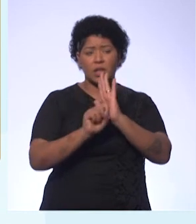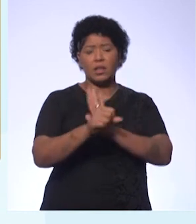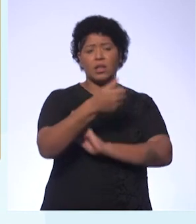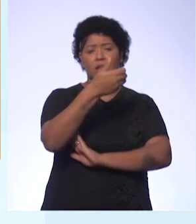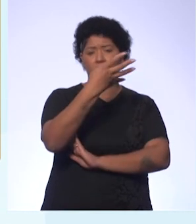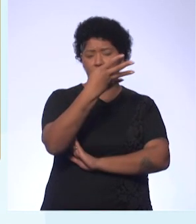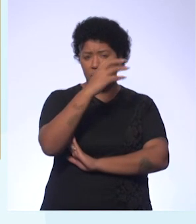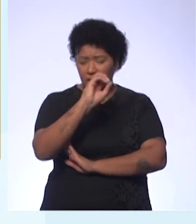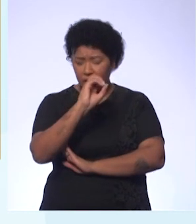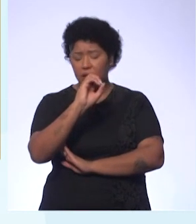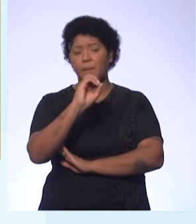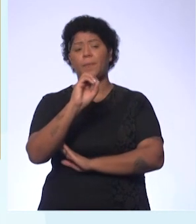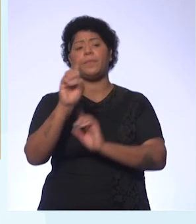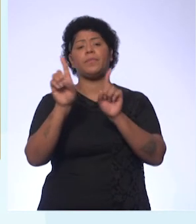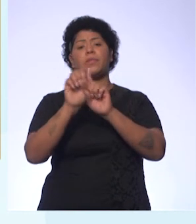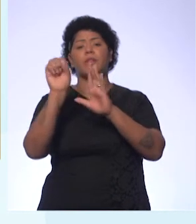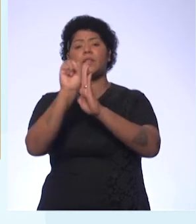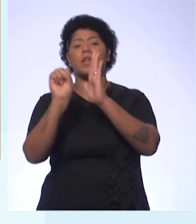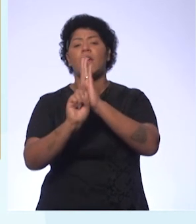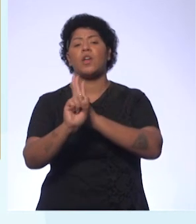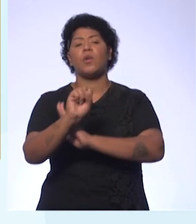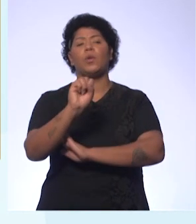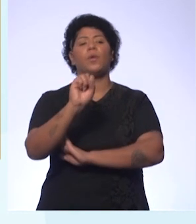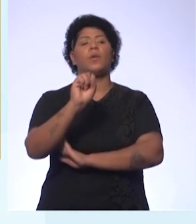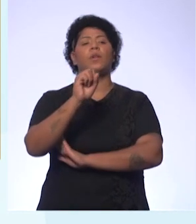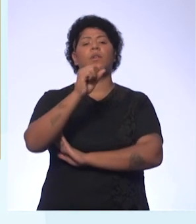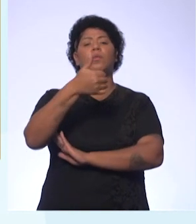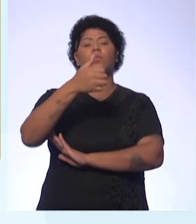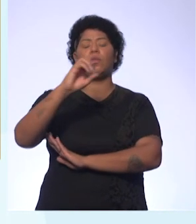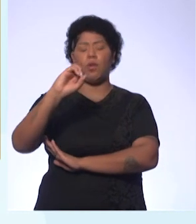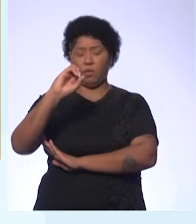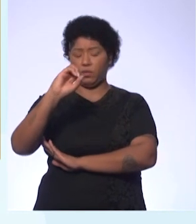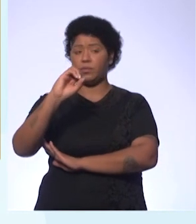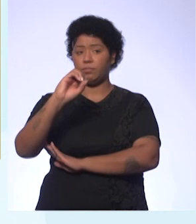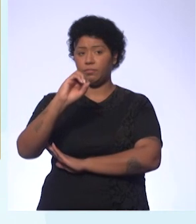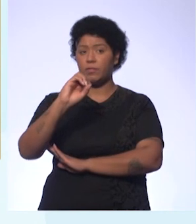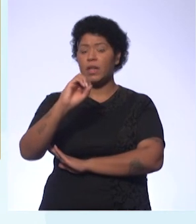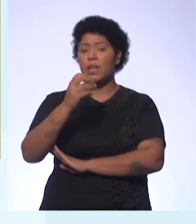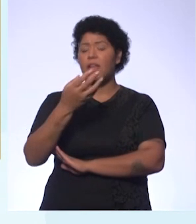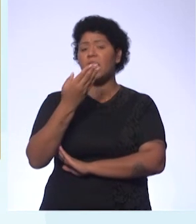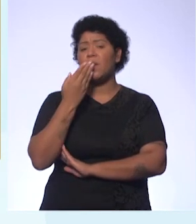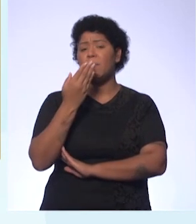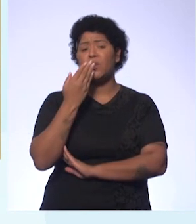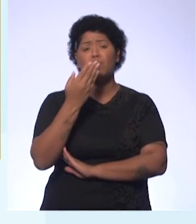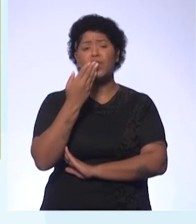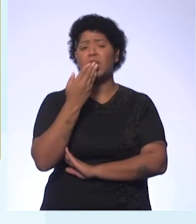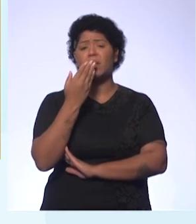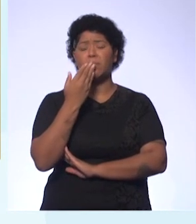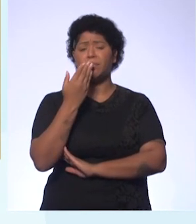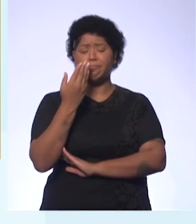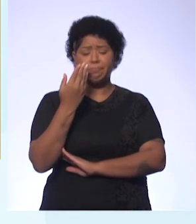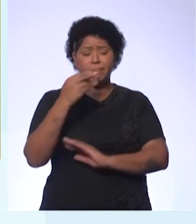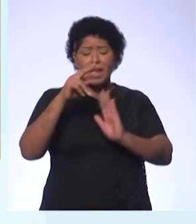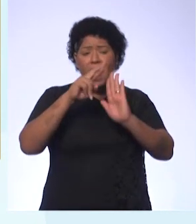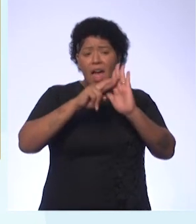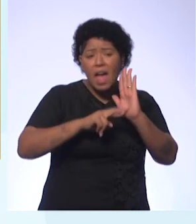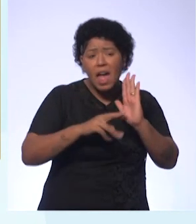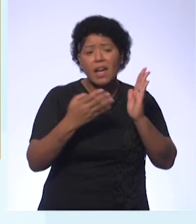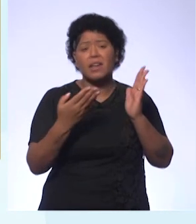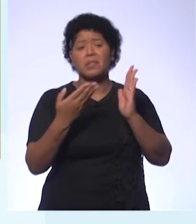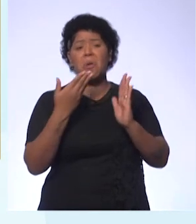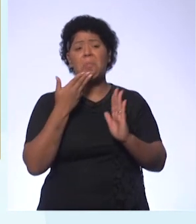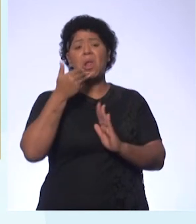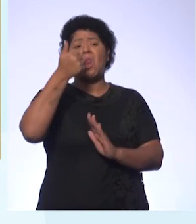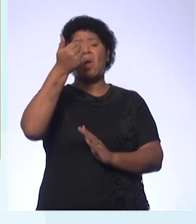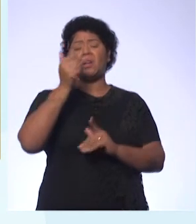e 40, né, do século XIX, e que, basicamente, exigia melhores condições para os trabalhadores na indústria. Durante